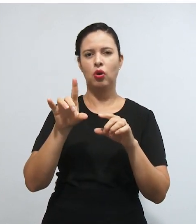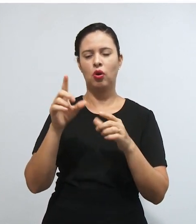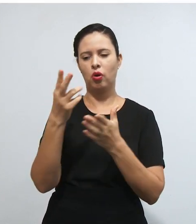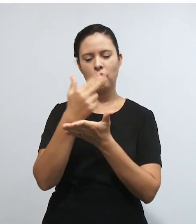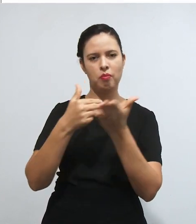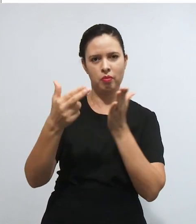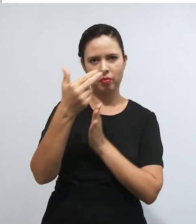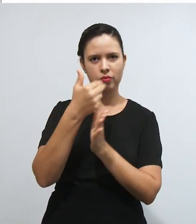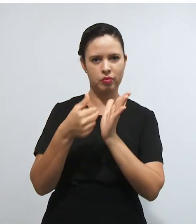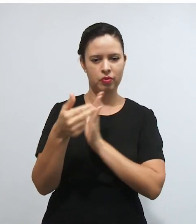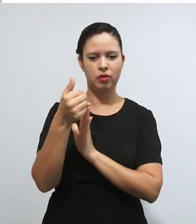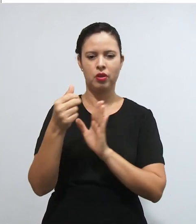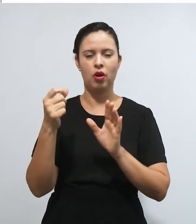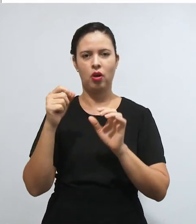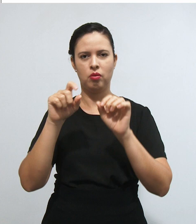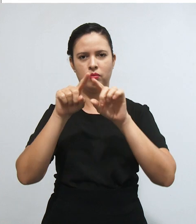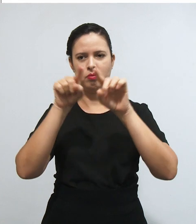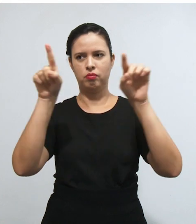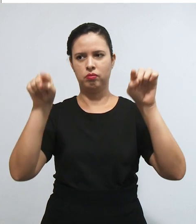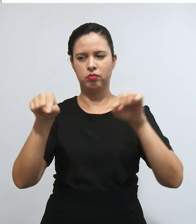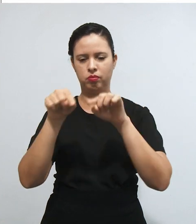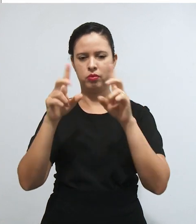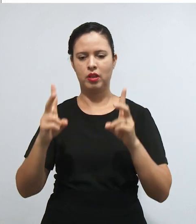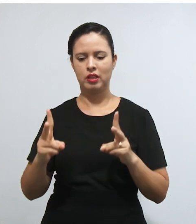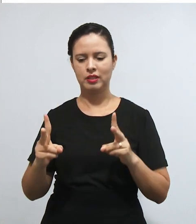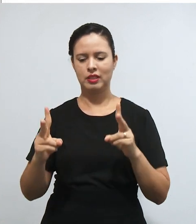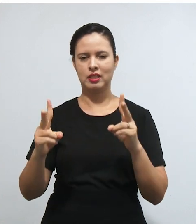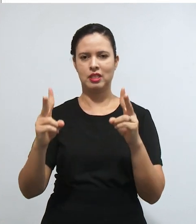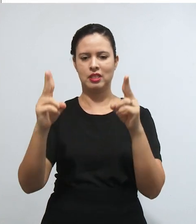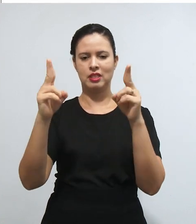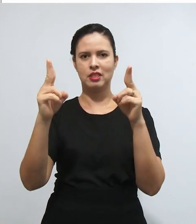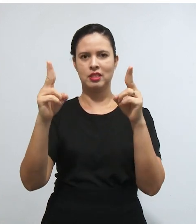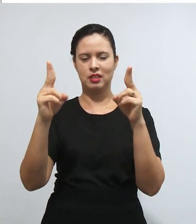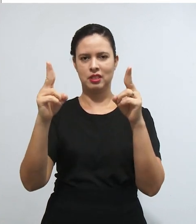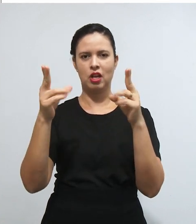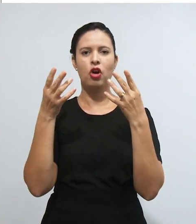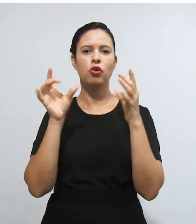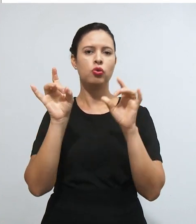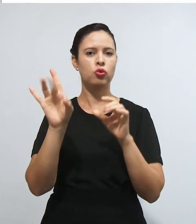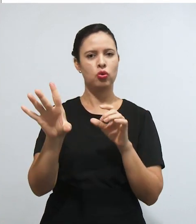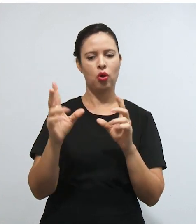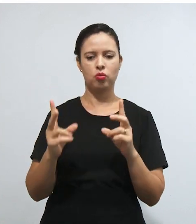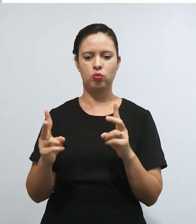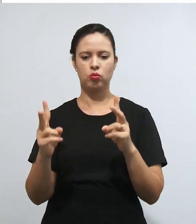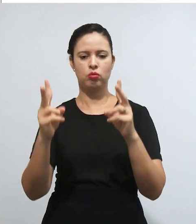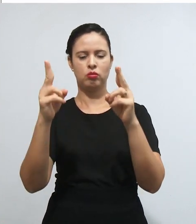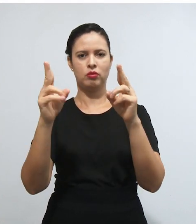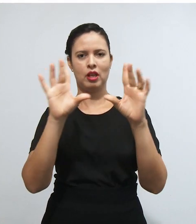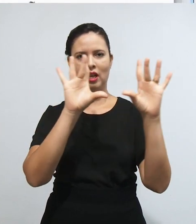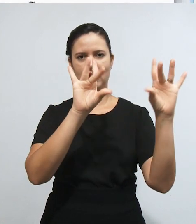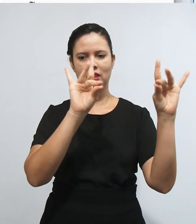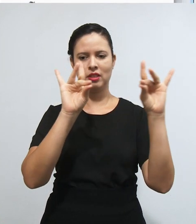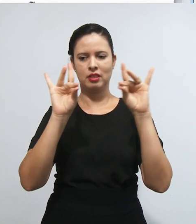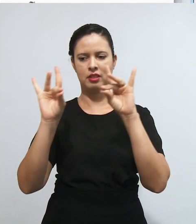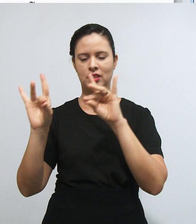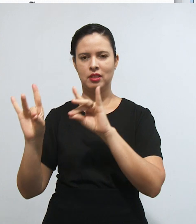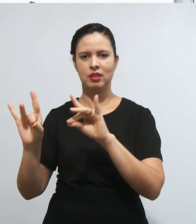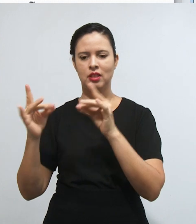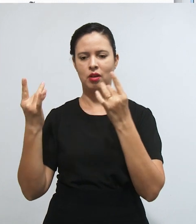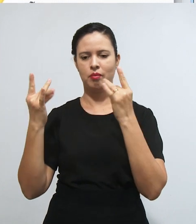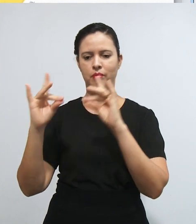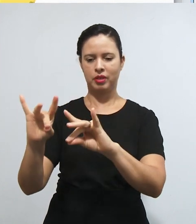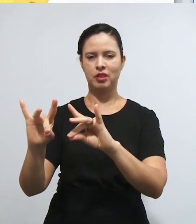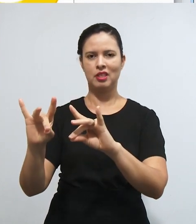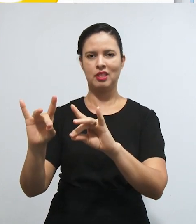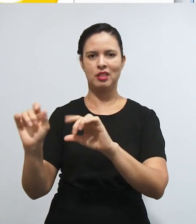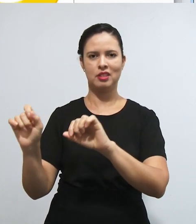essa imagem aqui apenas, ó. Tá? Então eu vou chegar aqui, ó, vou dizer, ó, quero só isso aqui. E aí ele vai levar para dentro do meu